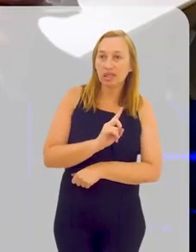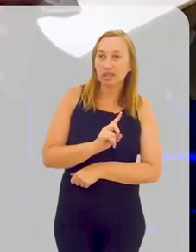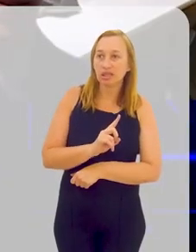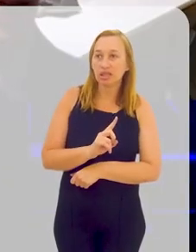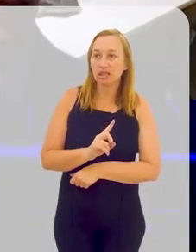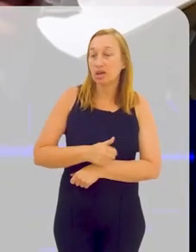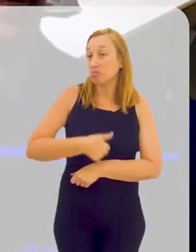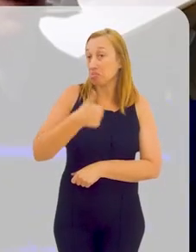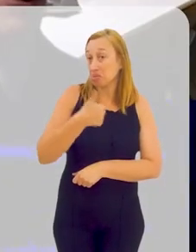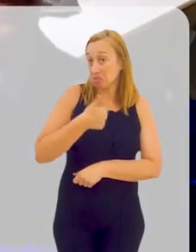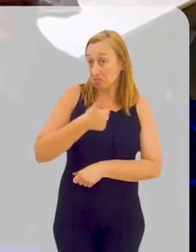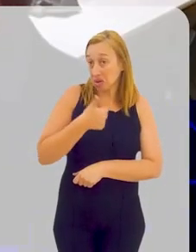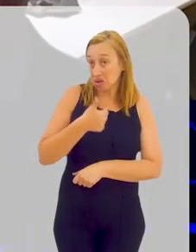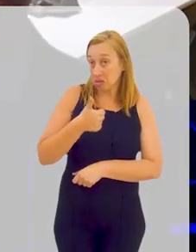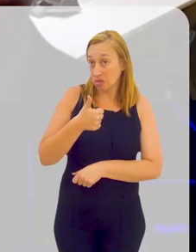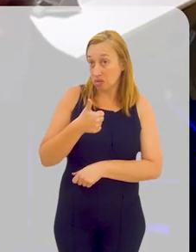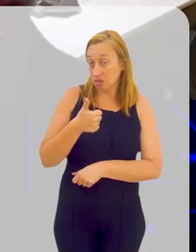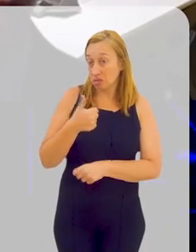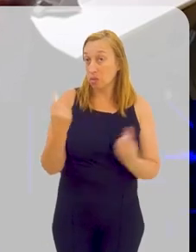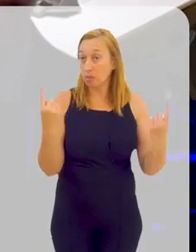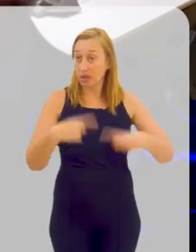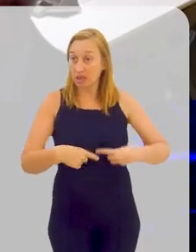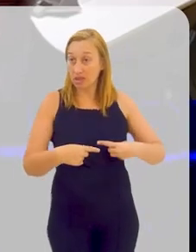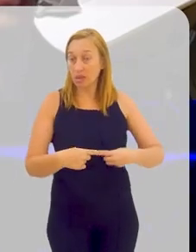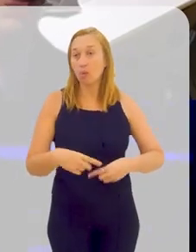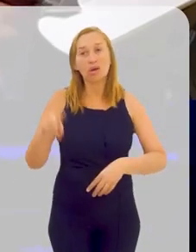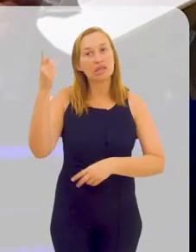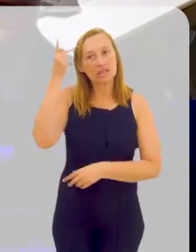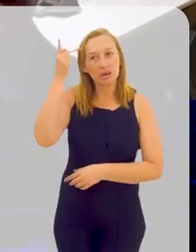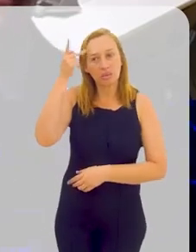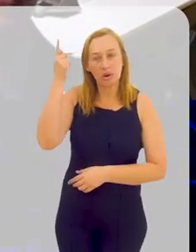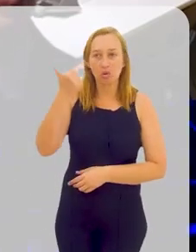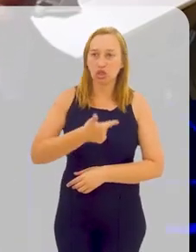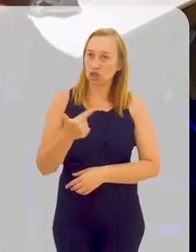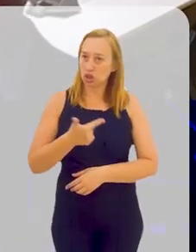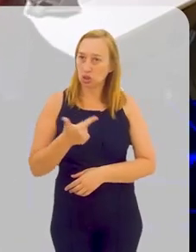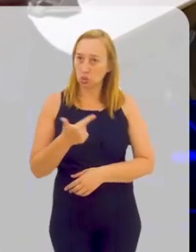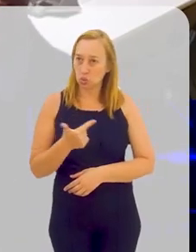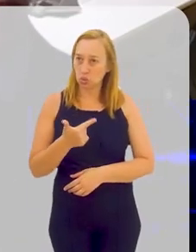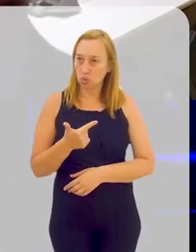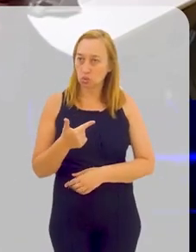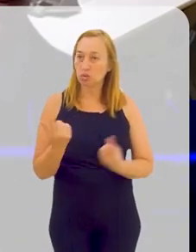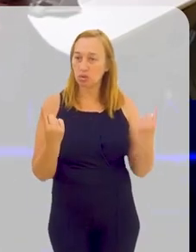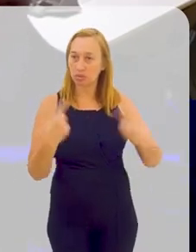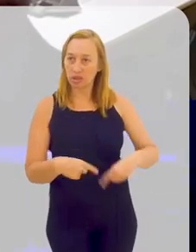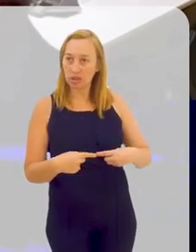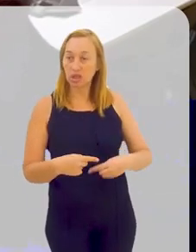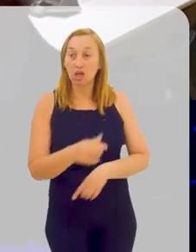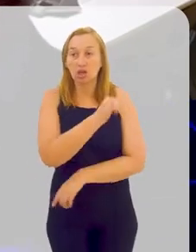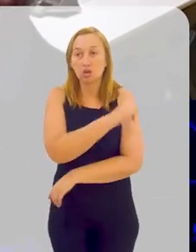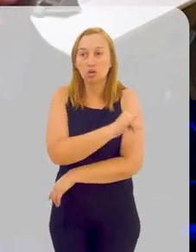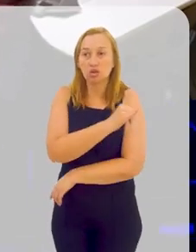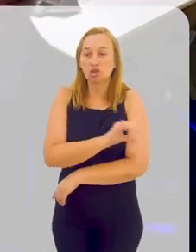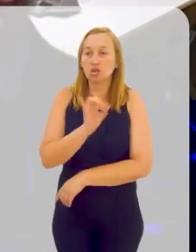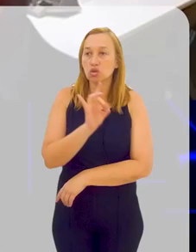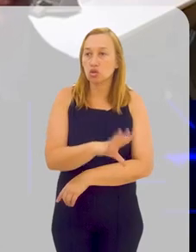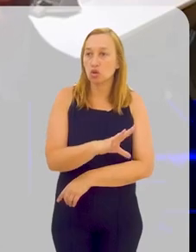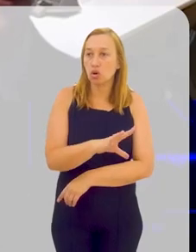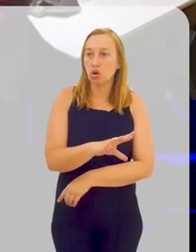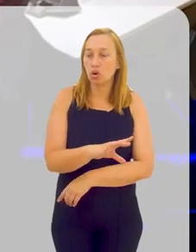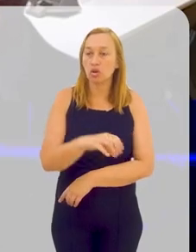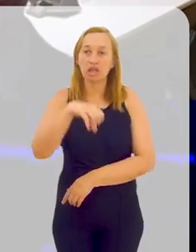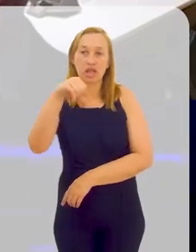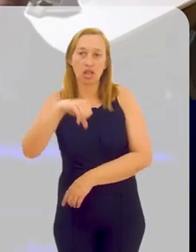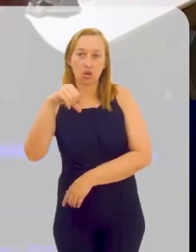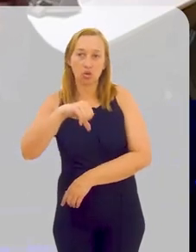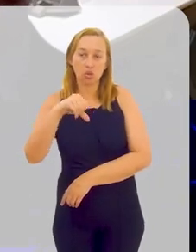Minas Gerais tá na primeira posição desse ranking São Paulo na segunda posição desse ranking e o Rio de Janeiro só